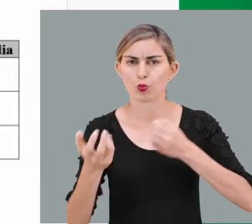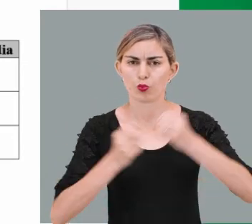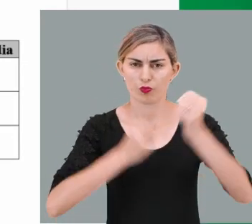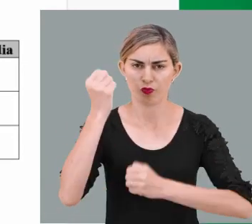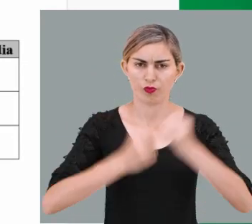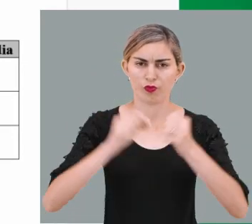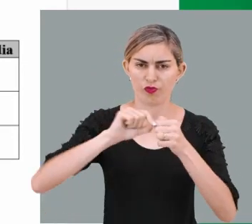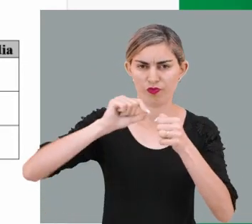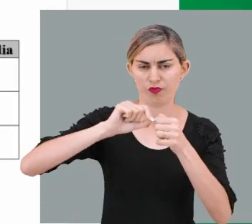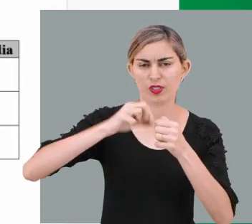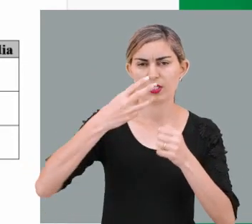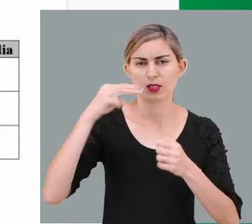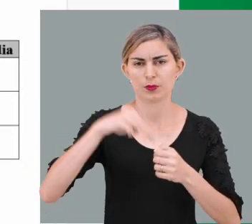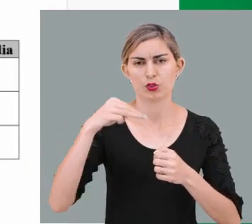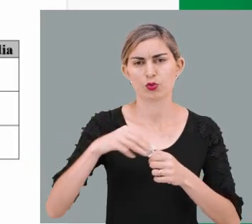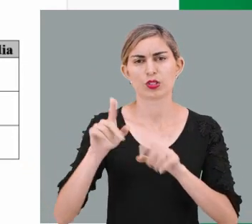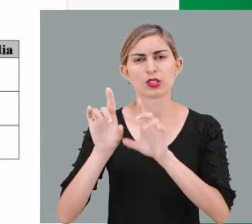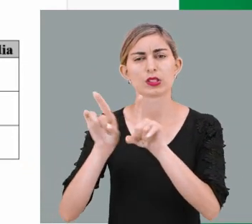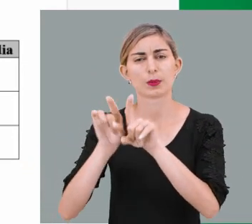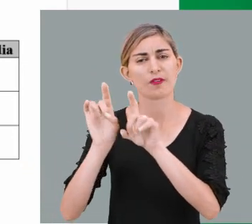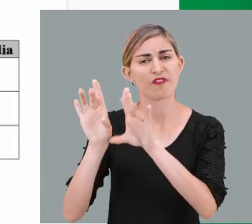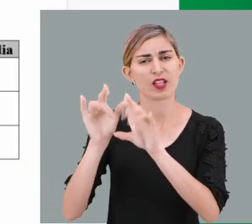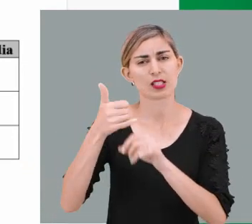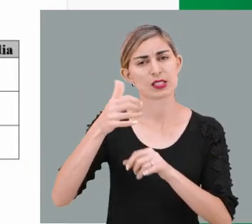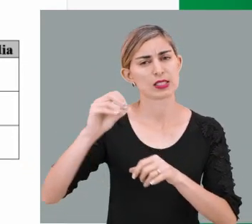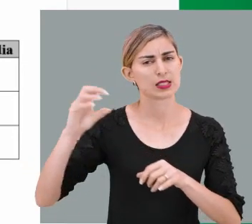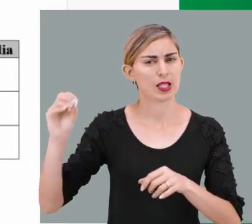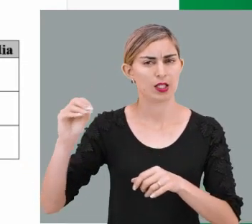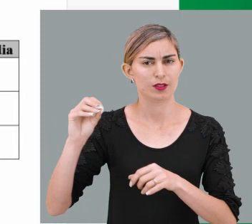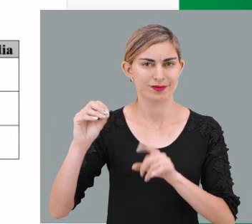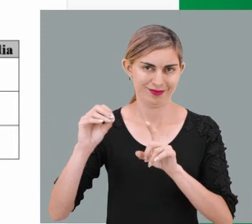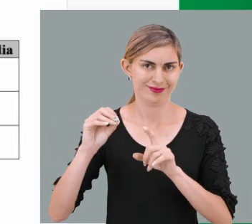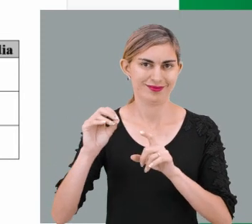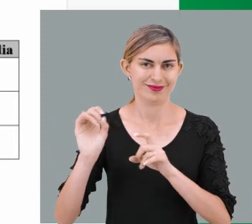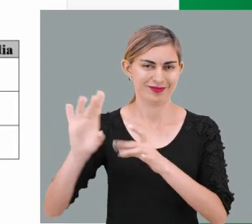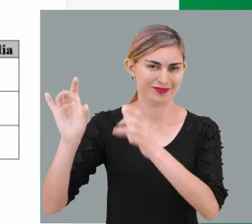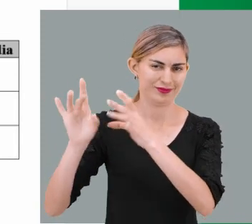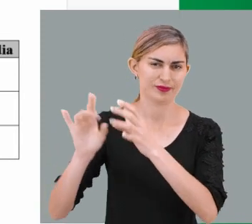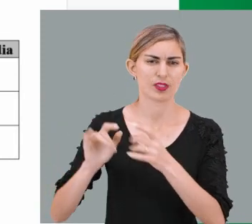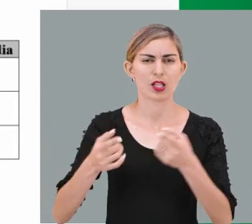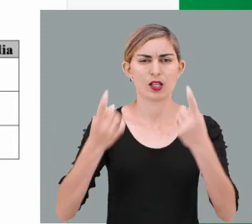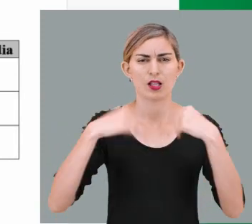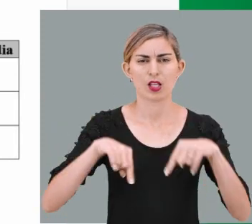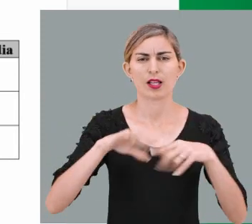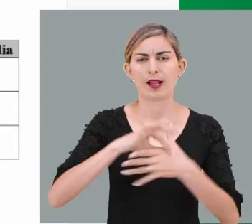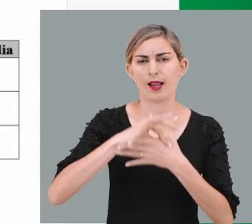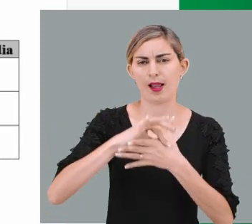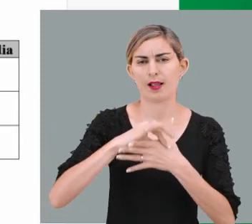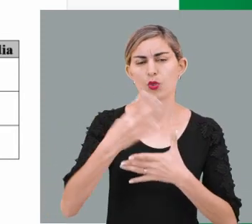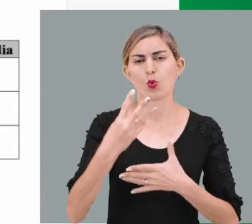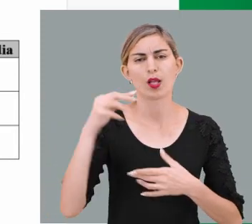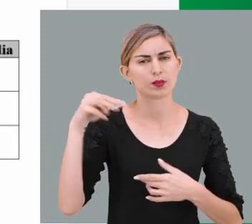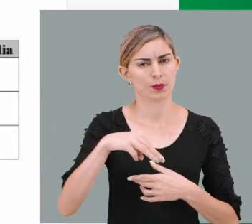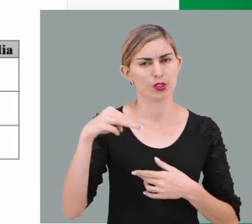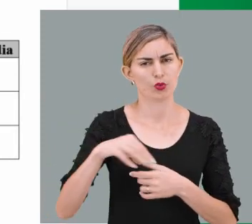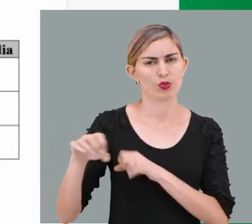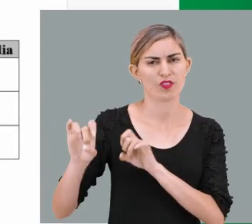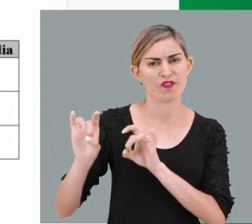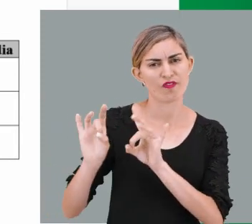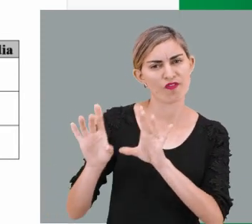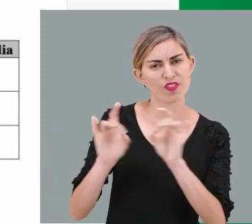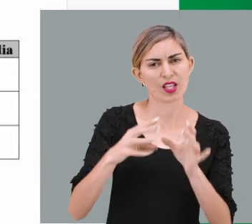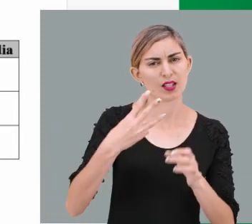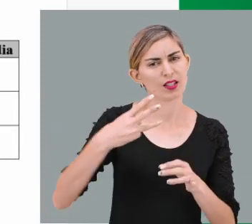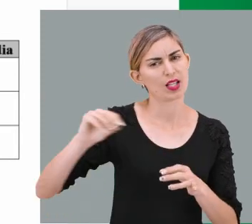uma venda semanal de 100 unidades. Já o sanduíche de carne tem um tempo de produção de 4 minutos e uma venda semanal